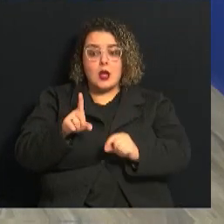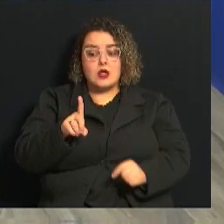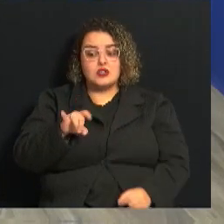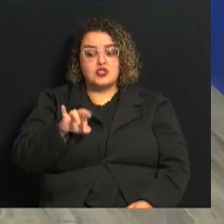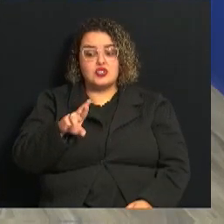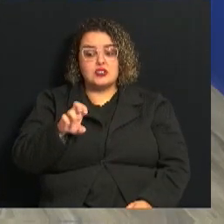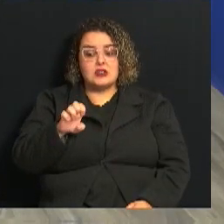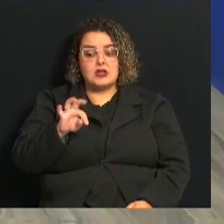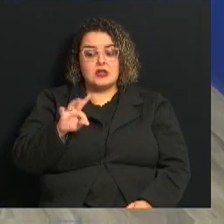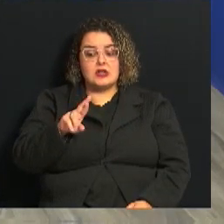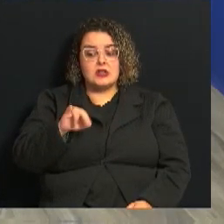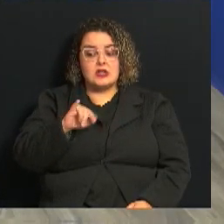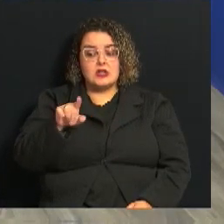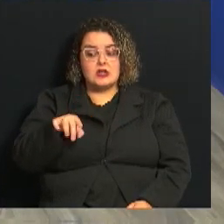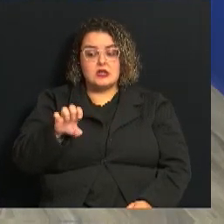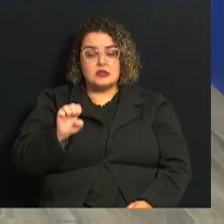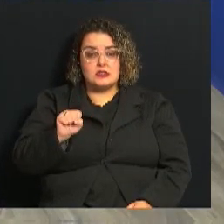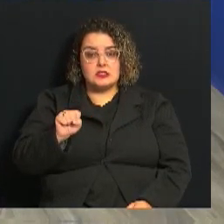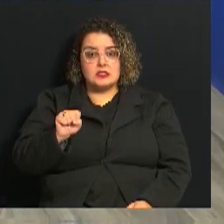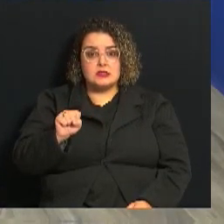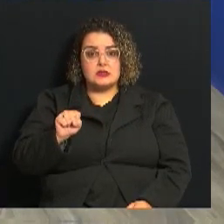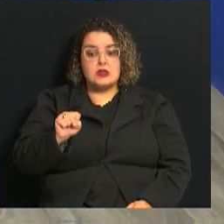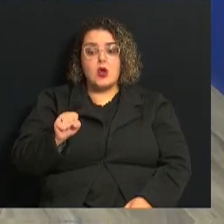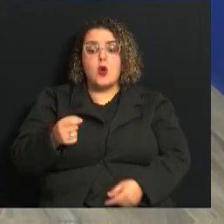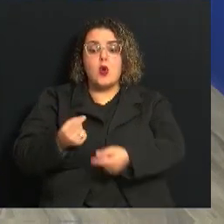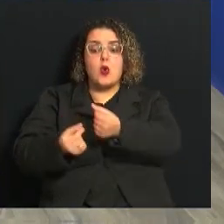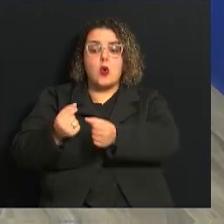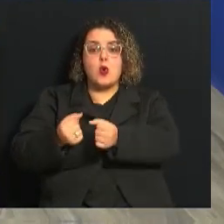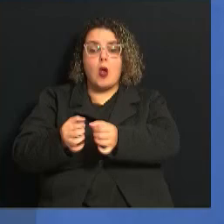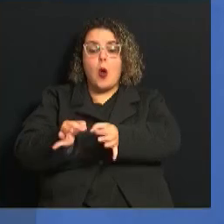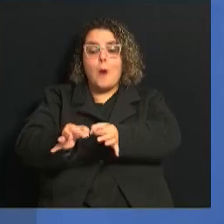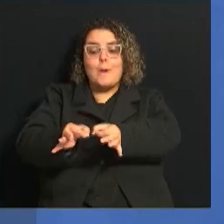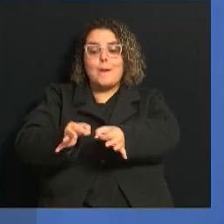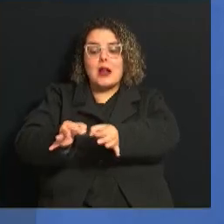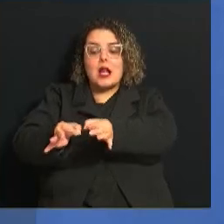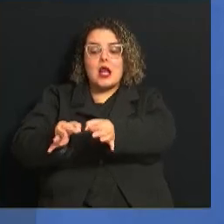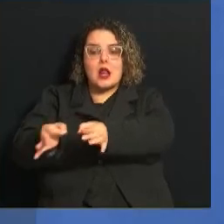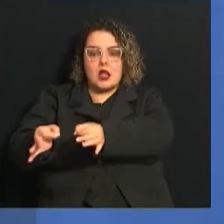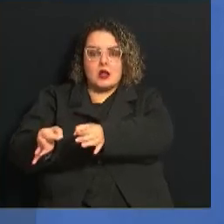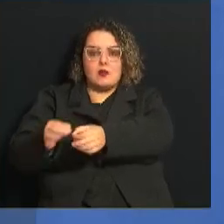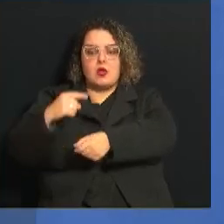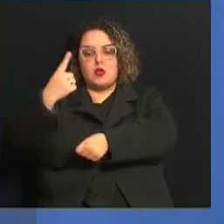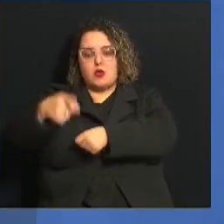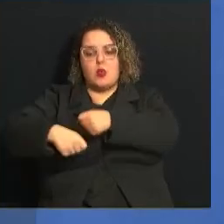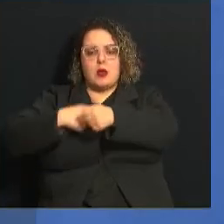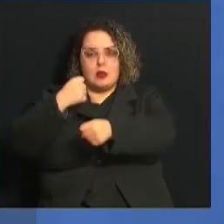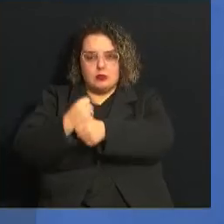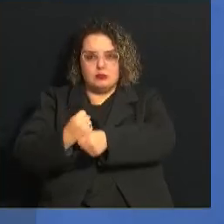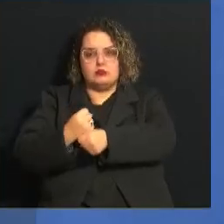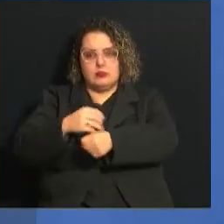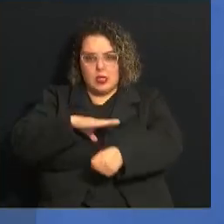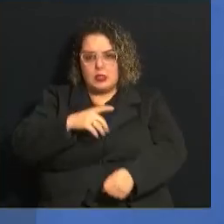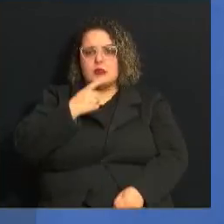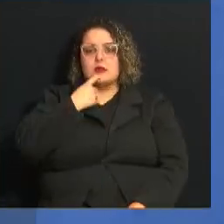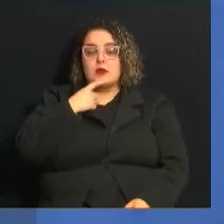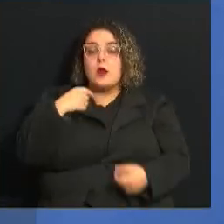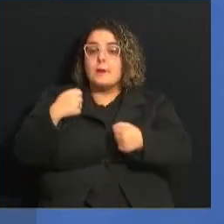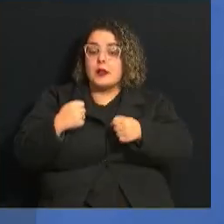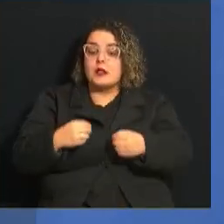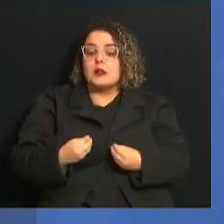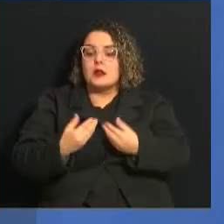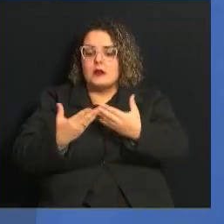o planejamento da cidade é verdade esse projeto Obrigatoriamente tem que ser encaminhado ao legislativo